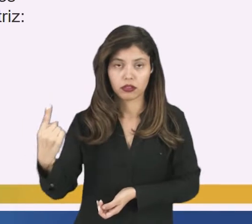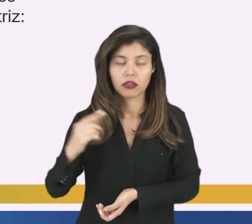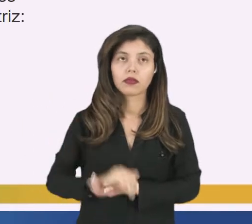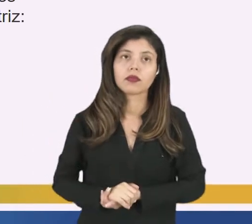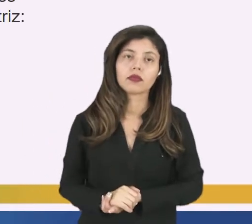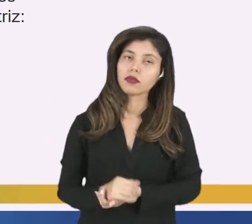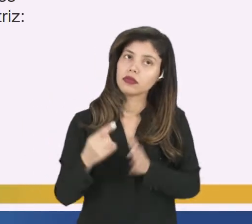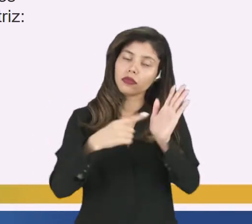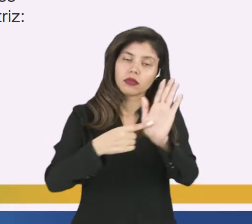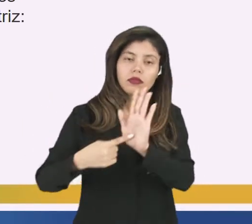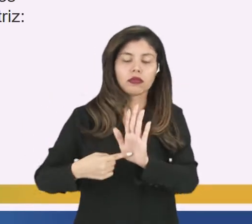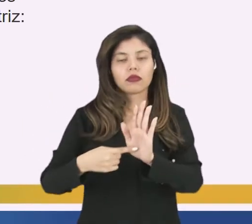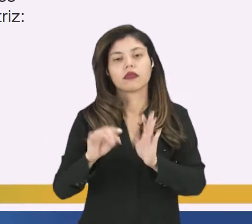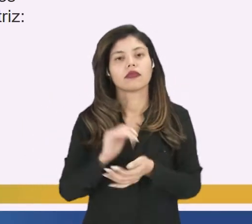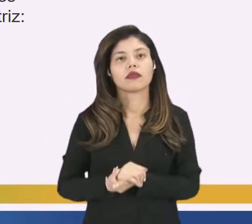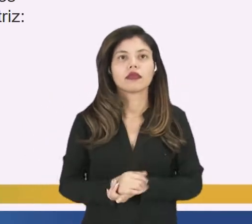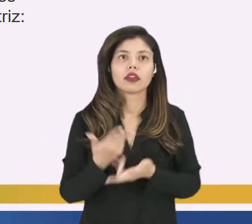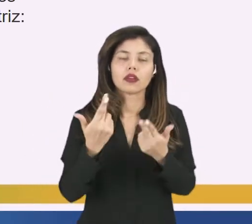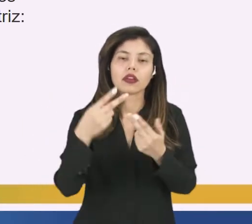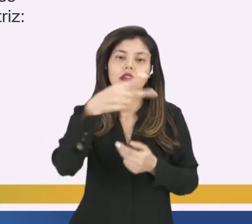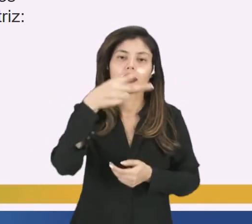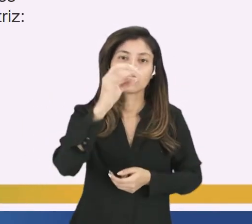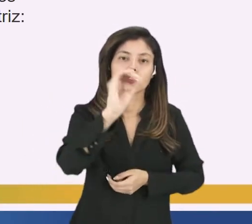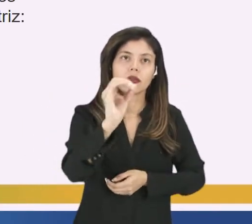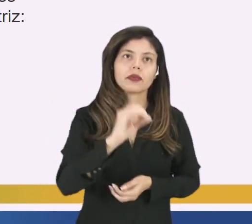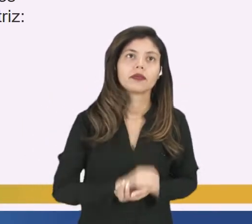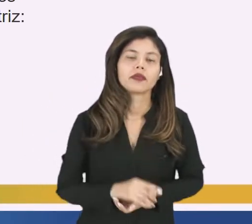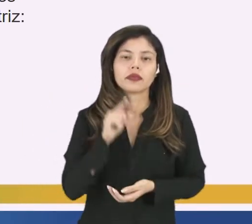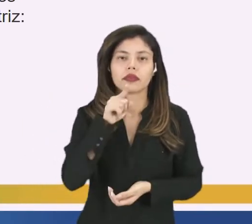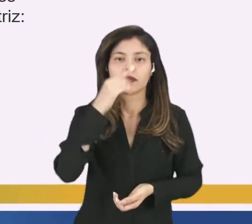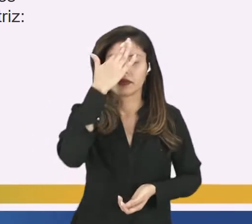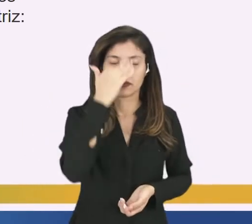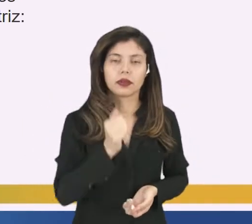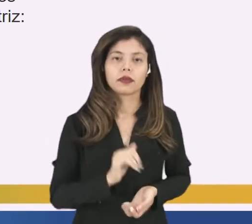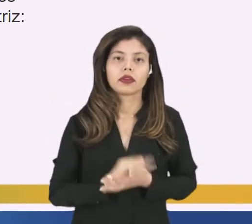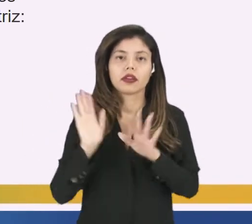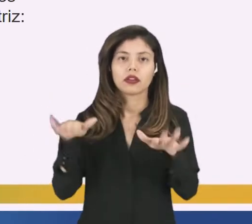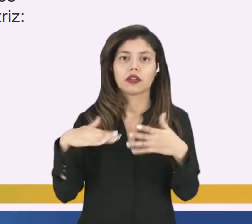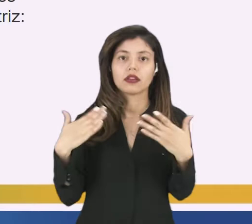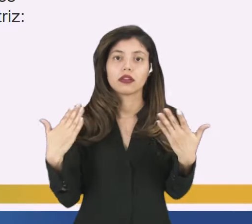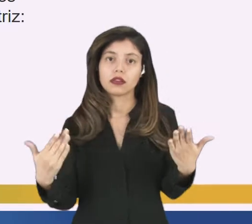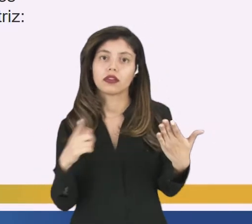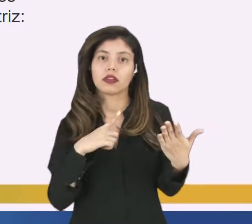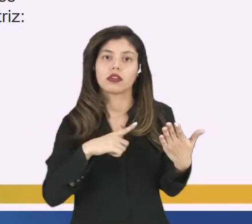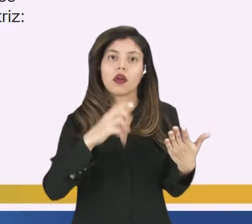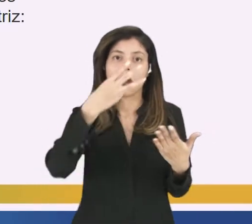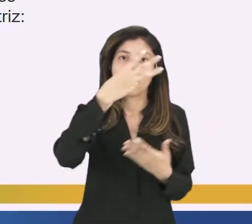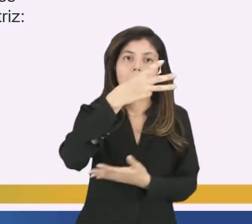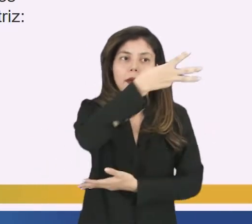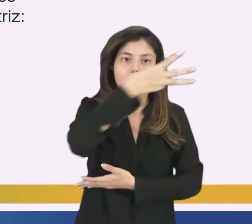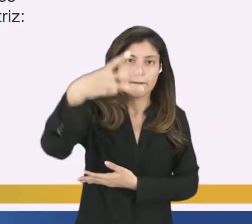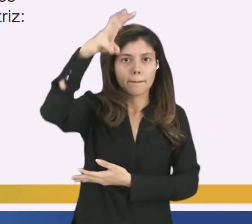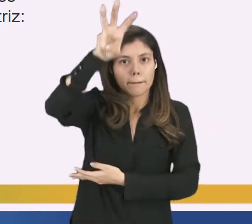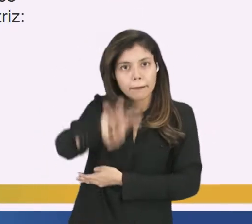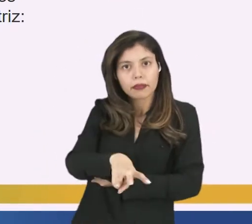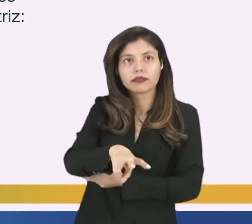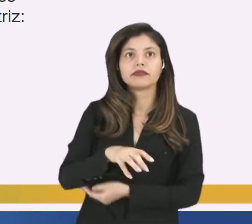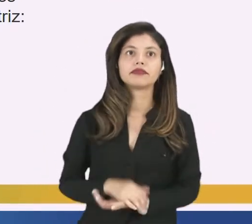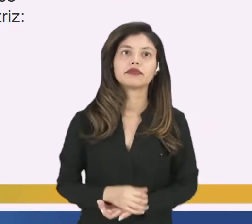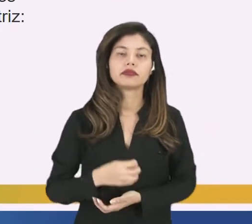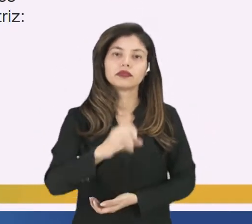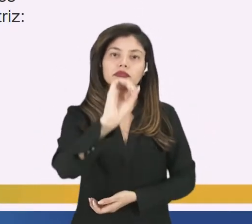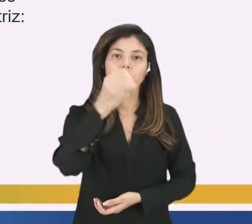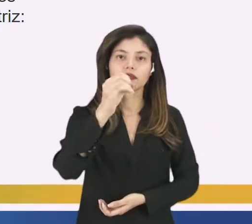xb, yb e 1. E eu determino isso aqui igualando a zero, tá? Você vai saber que isso aqui é uma matriz